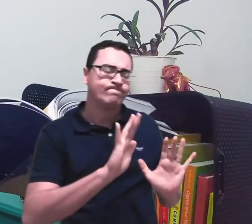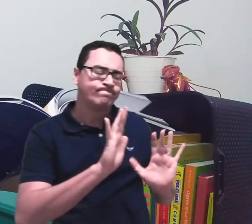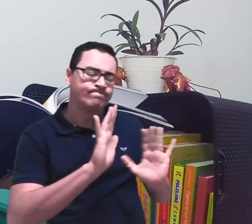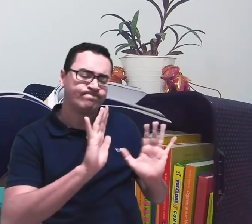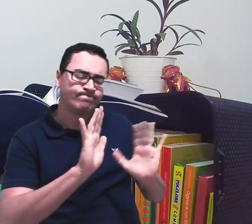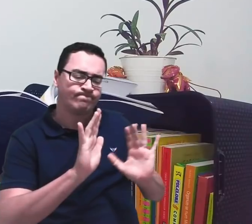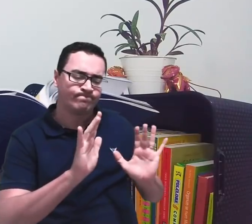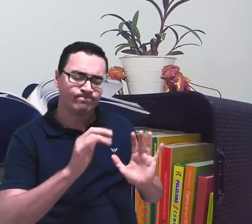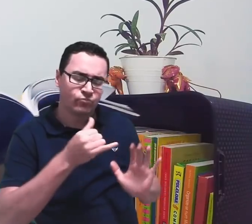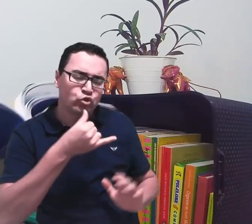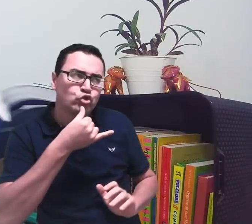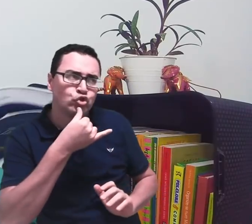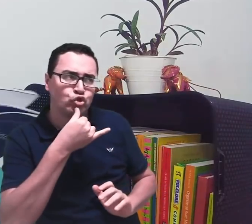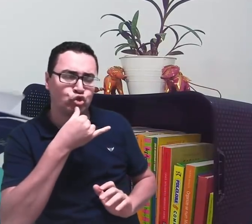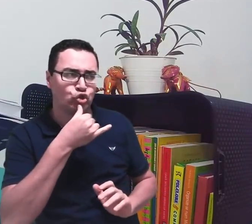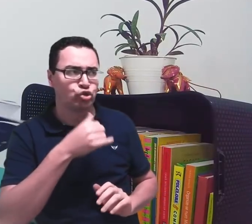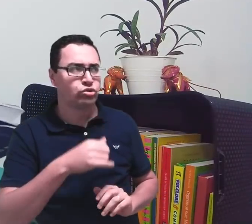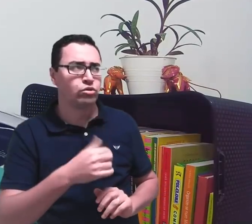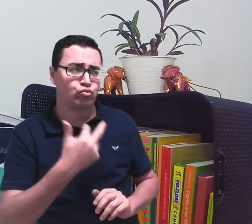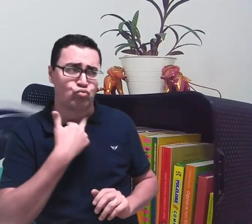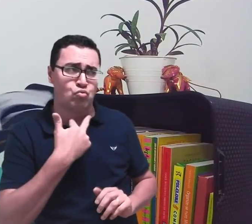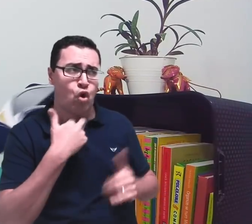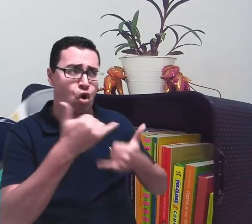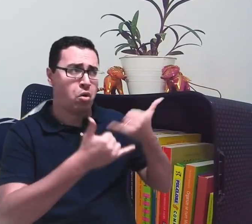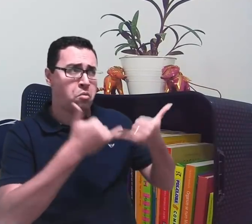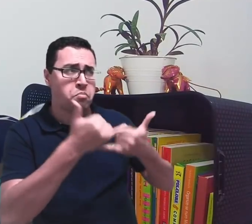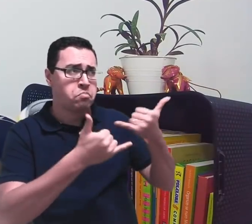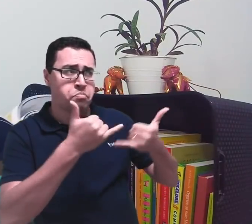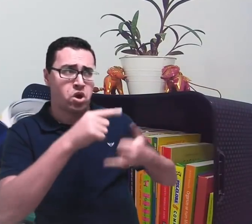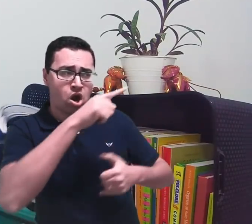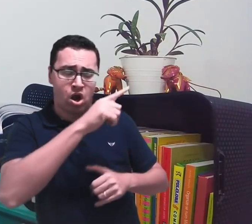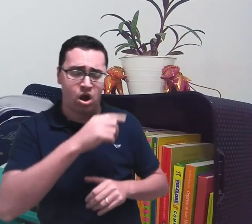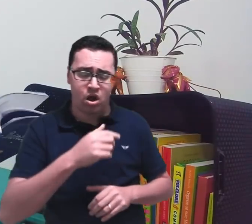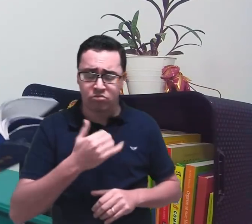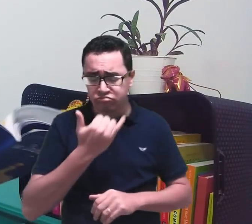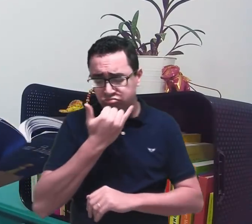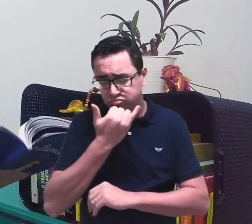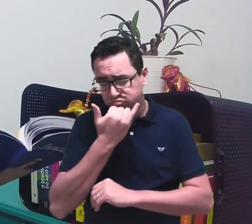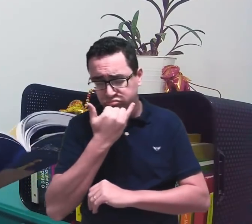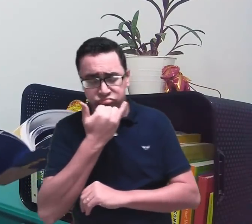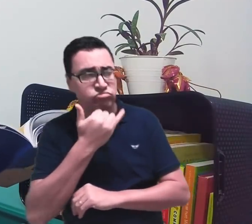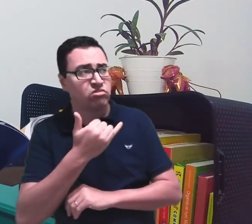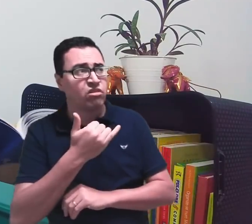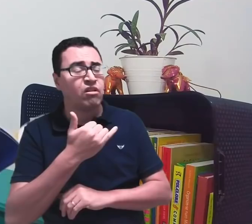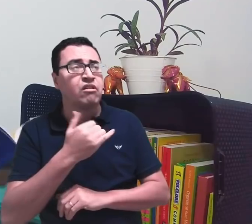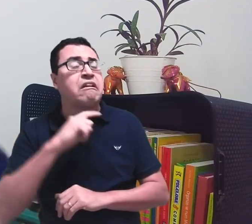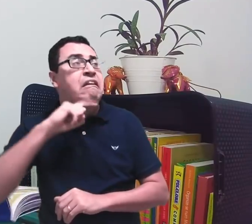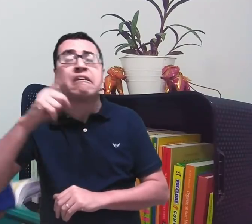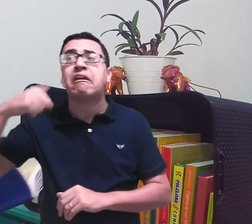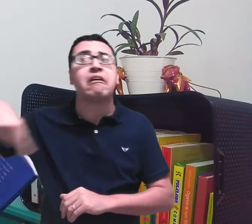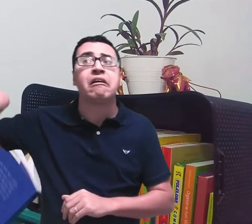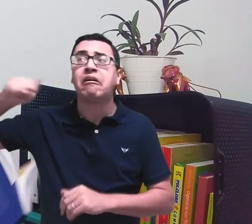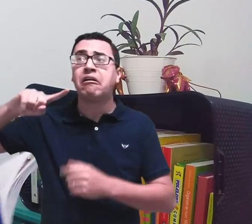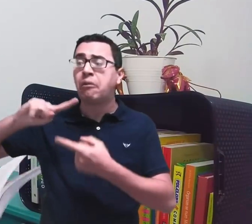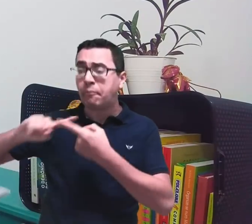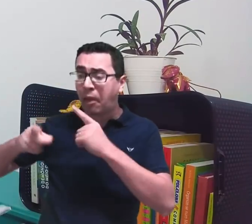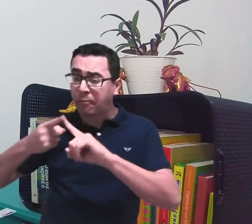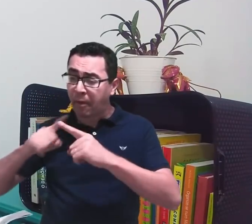triste. Não posso brincar com você, respondeu a raposa. Ninguém me cativou